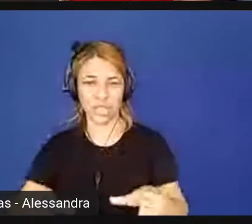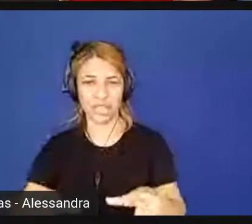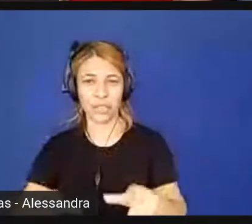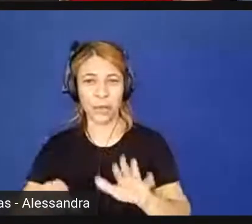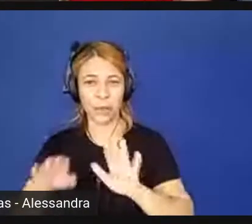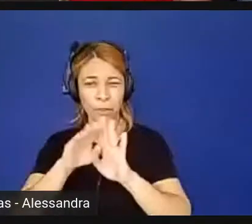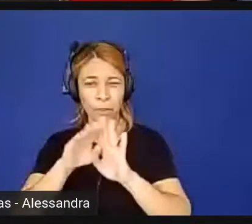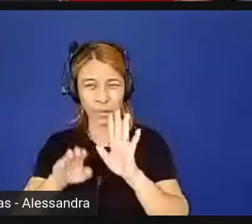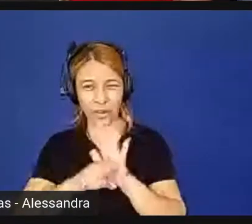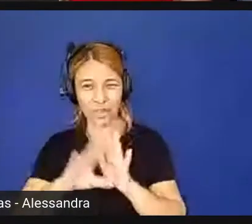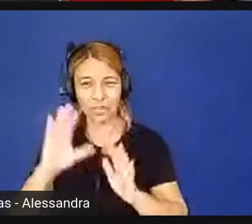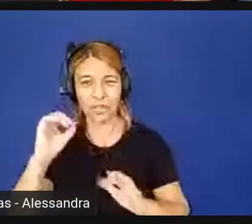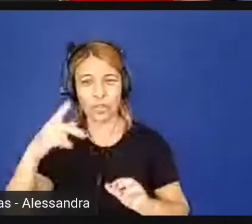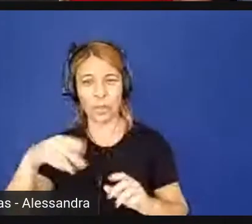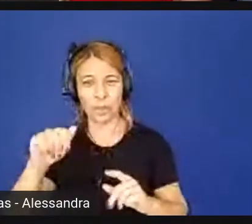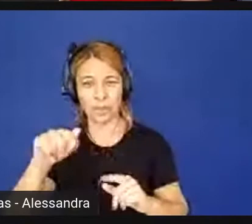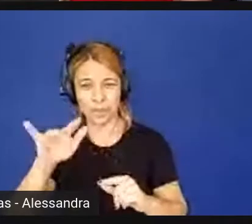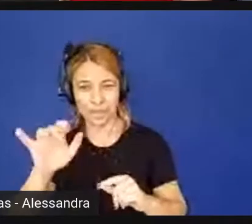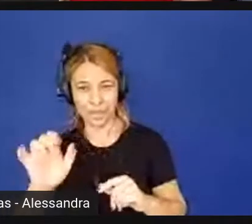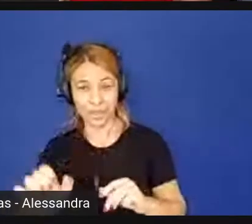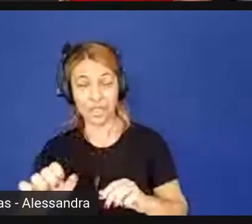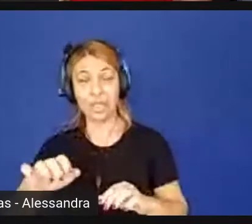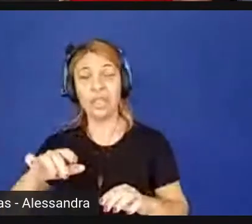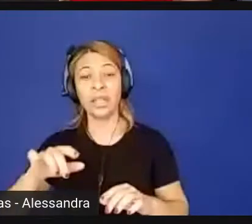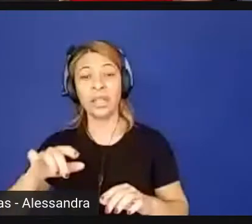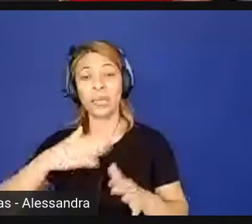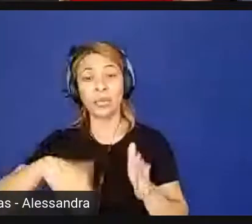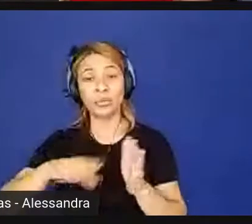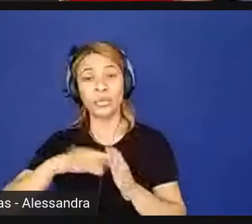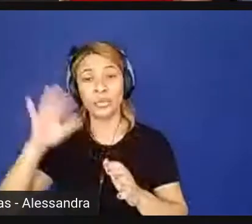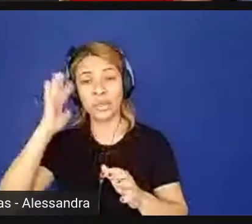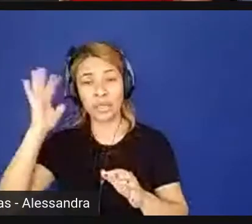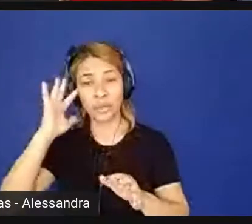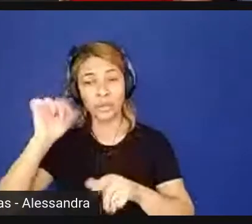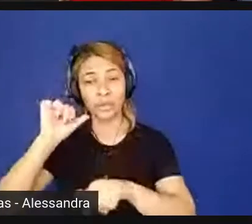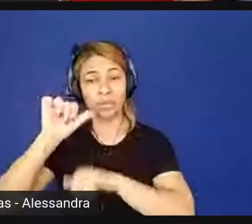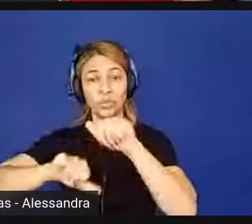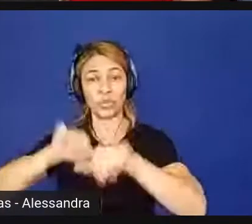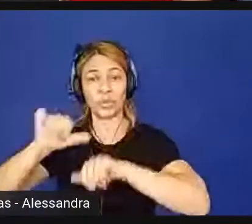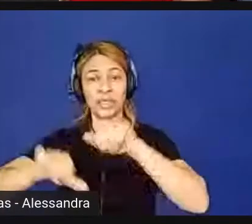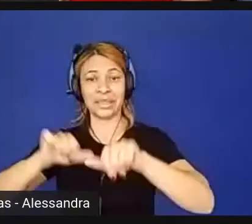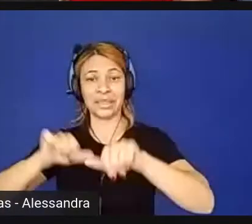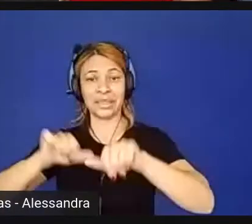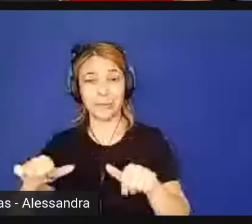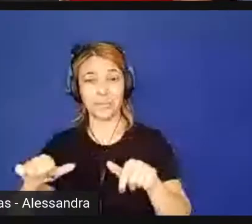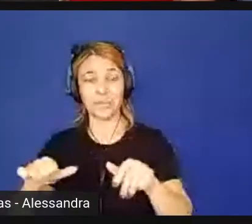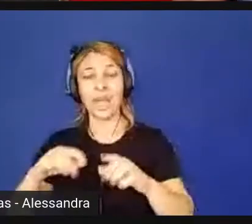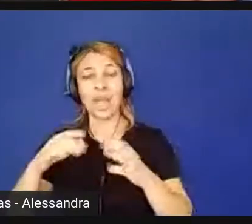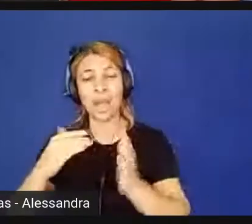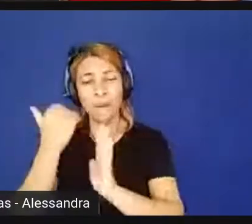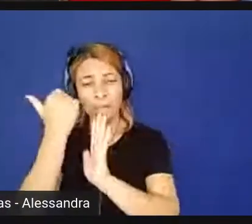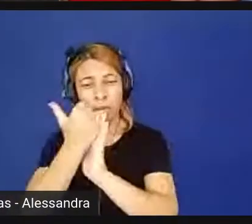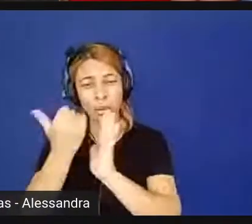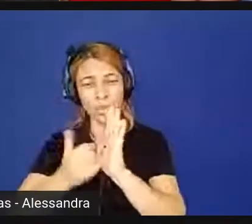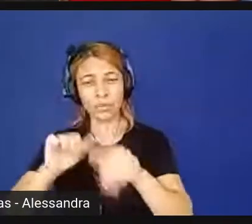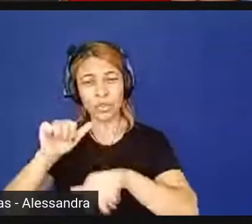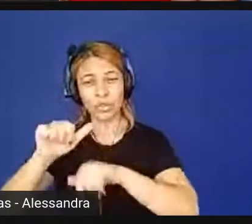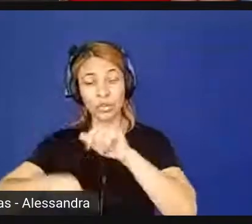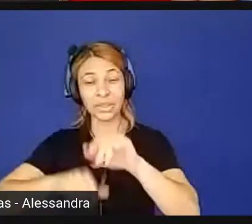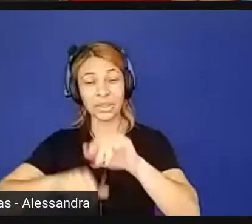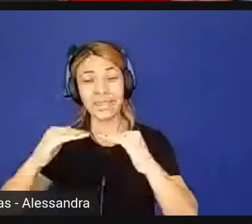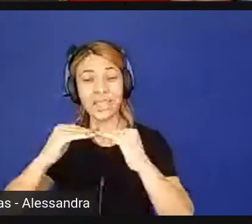preste a funcionar, todo mundo tem que ter noção que é um programa de mudança. É um programa de alinhamento de